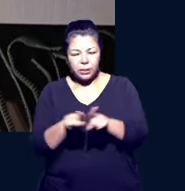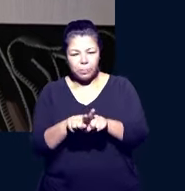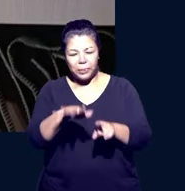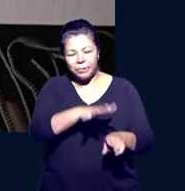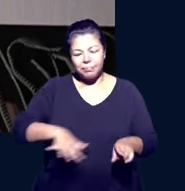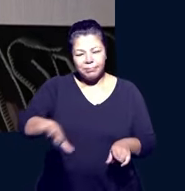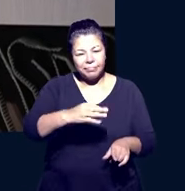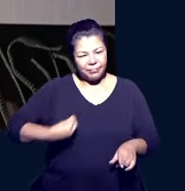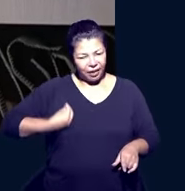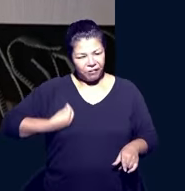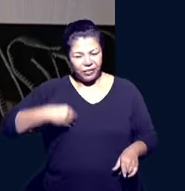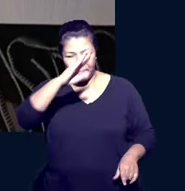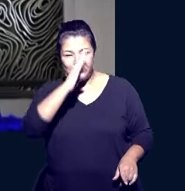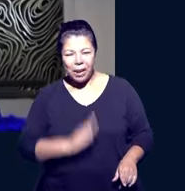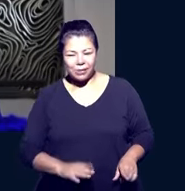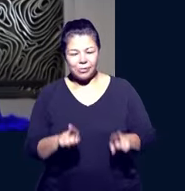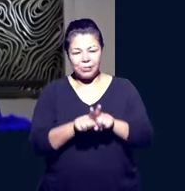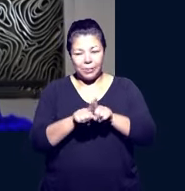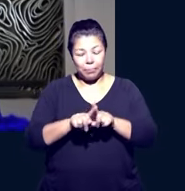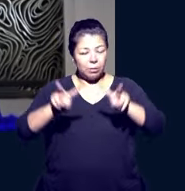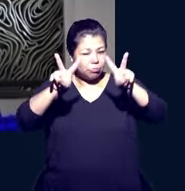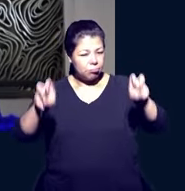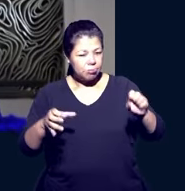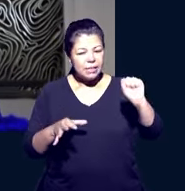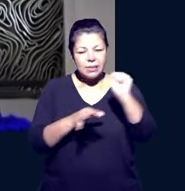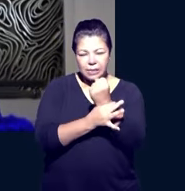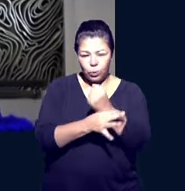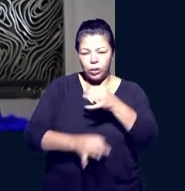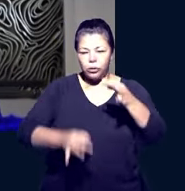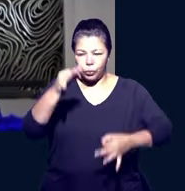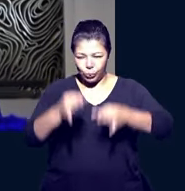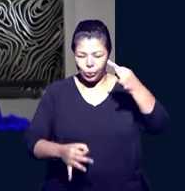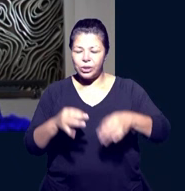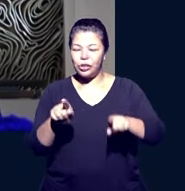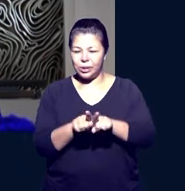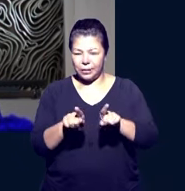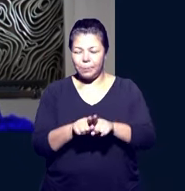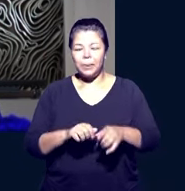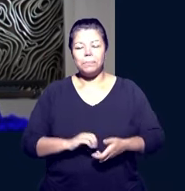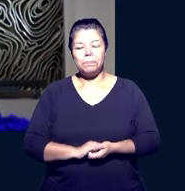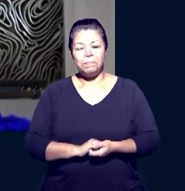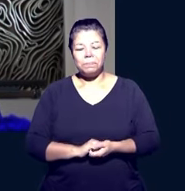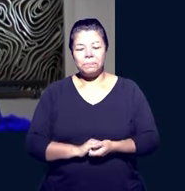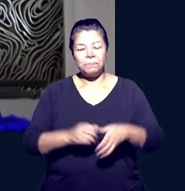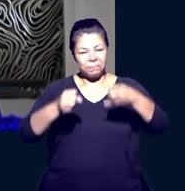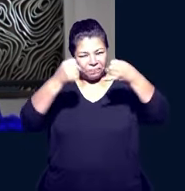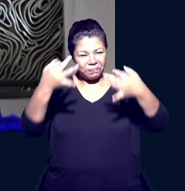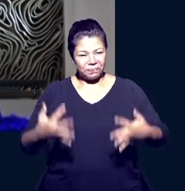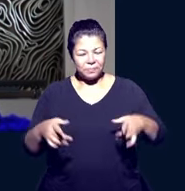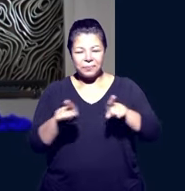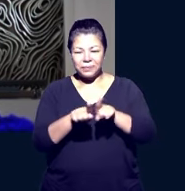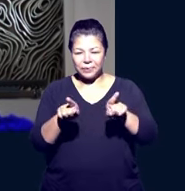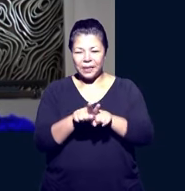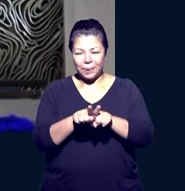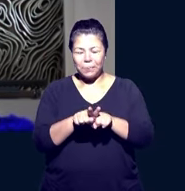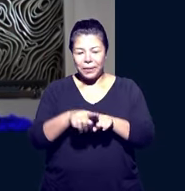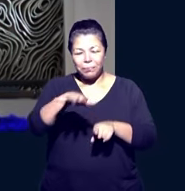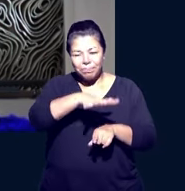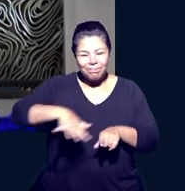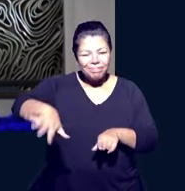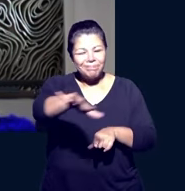na vida brasileira e a questão da segurança jurídica uma segunda parte sobre uma agenda importante de pacificação do